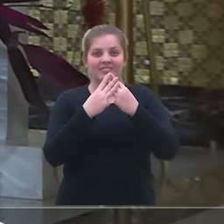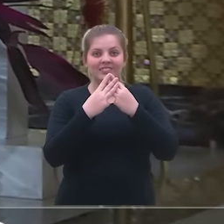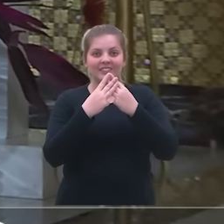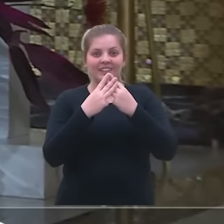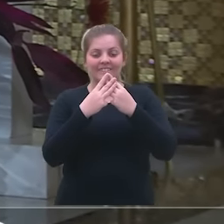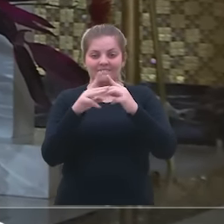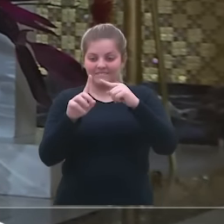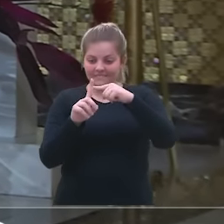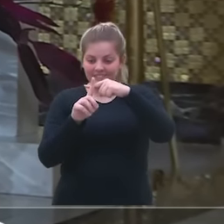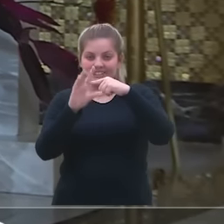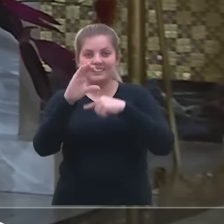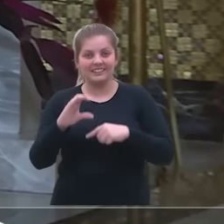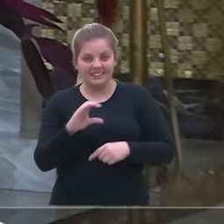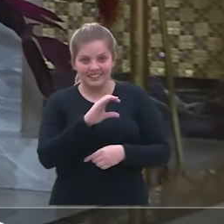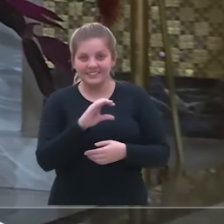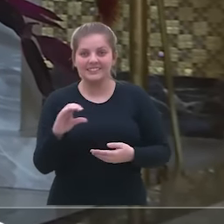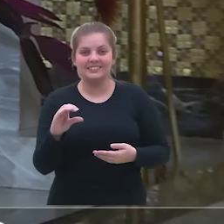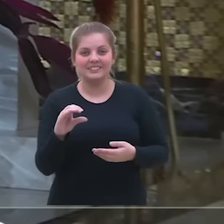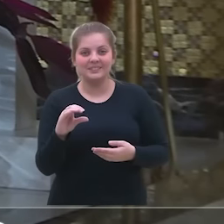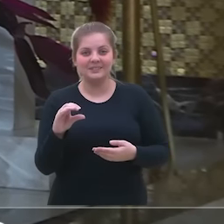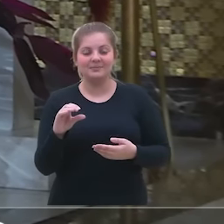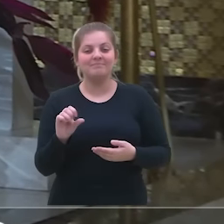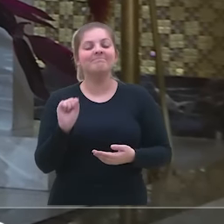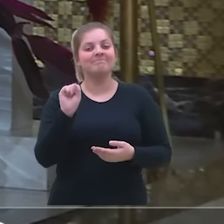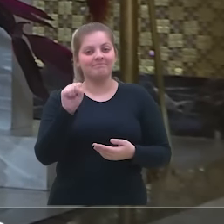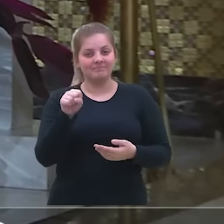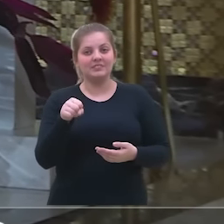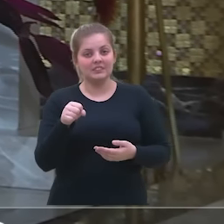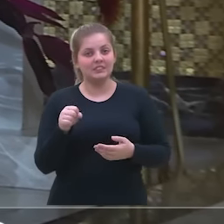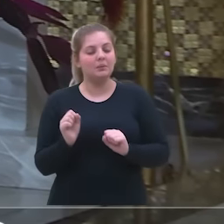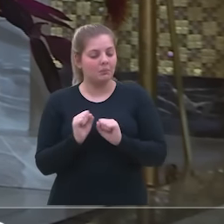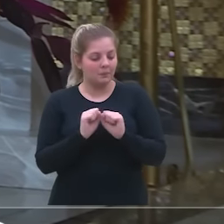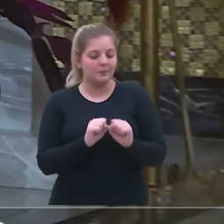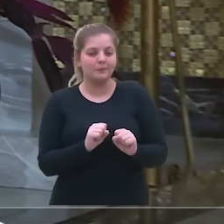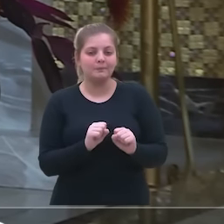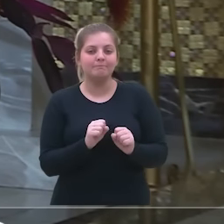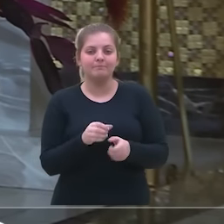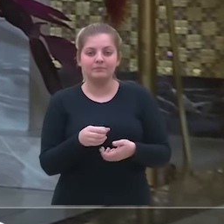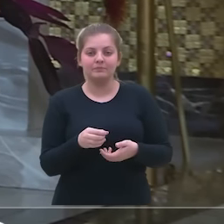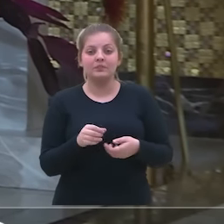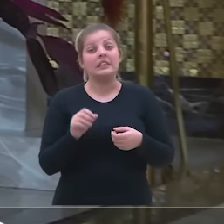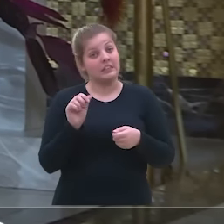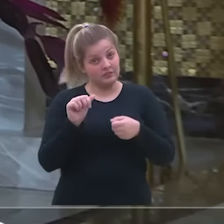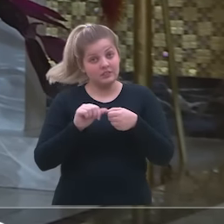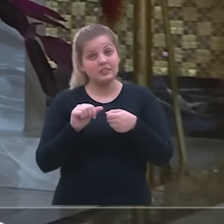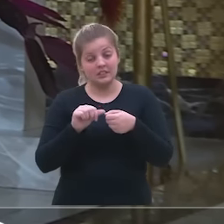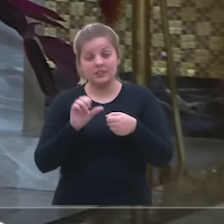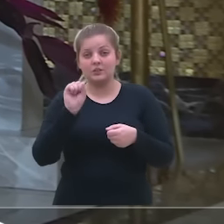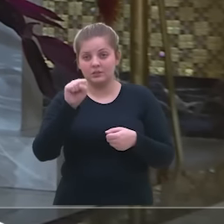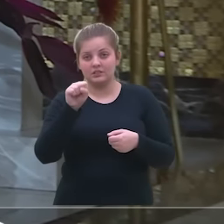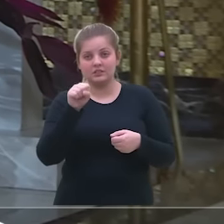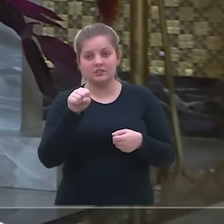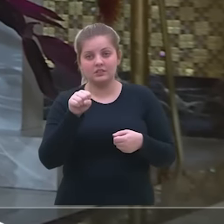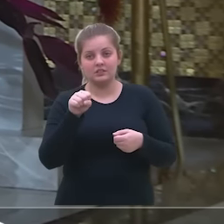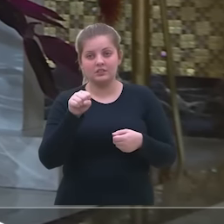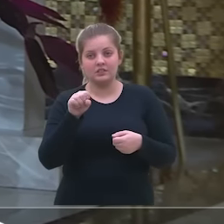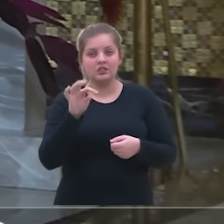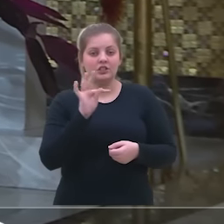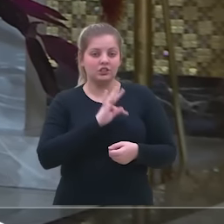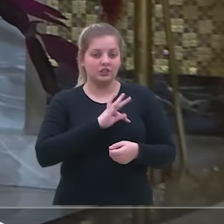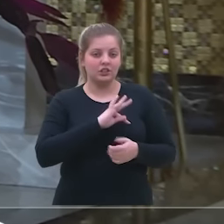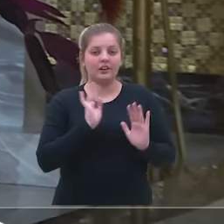cristão eles dis sim poderemos e de fato o fizeram Tiago já